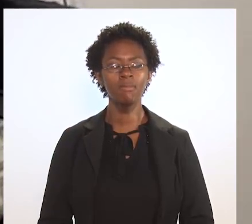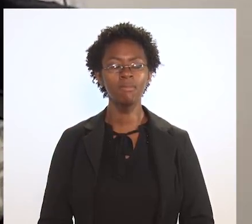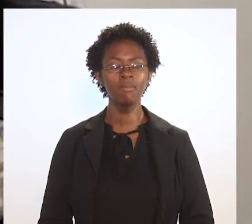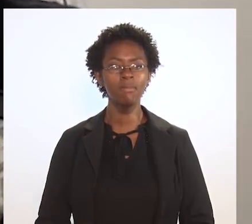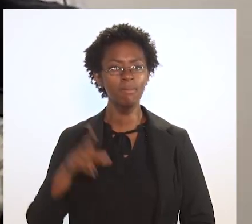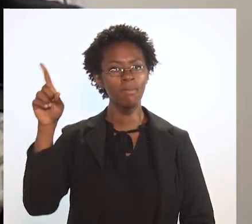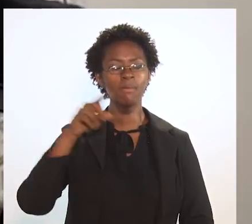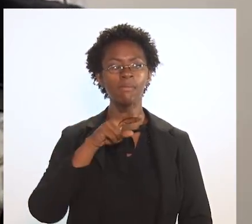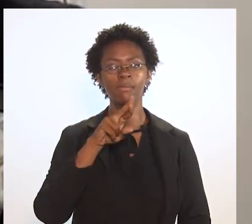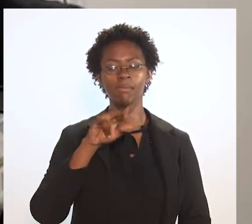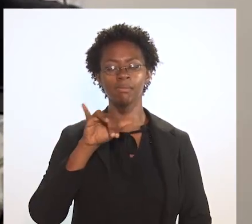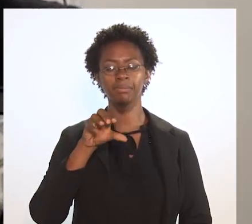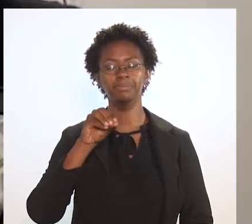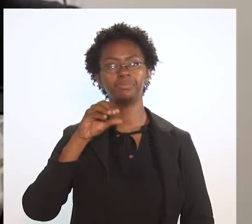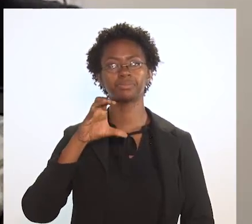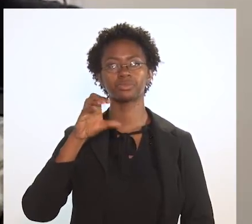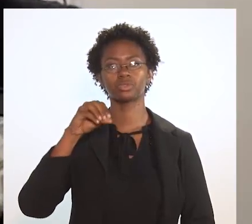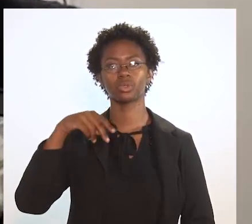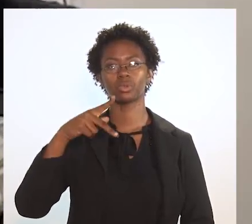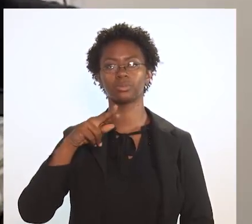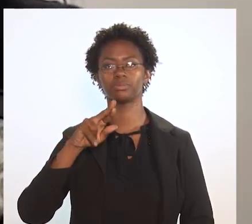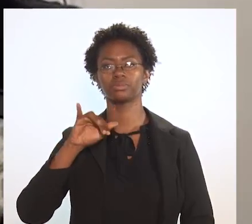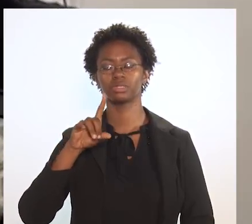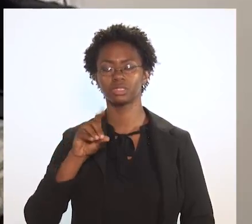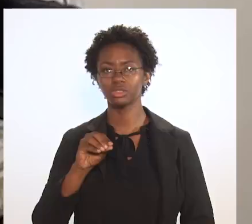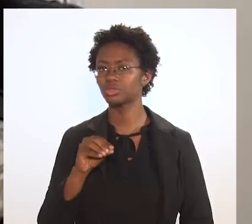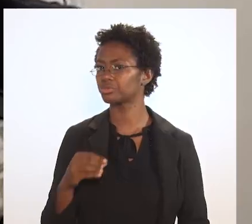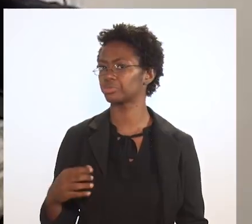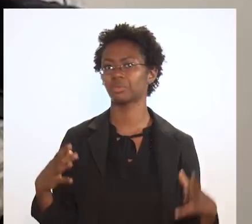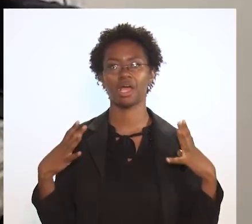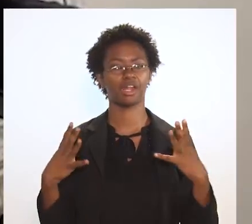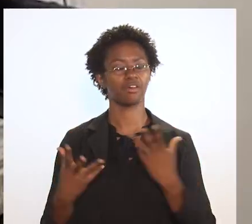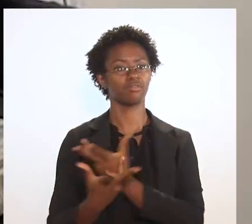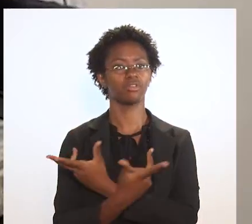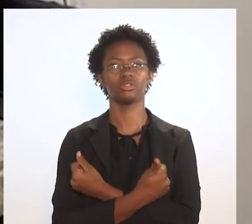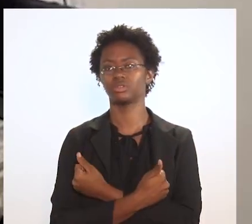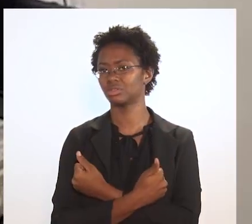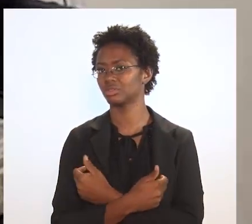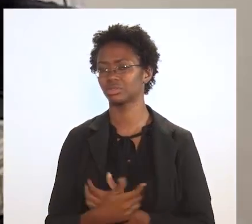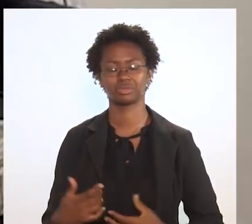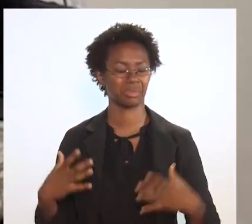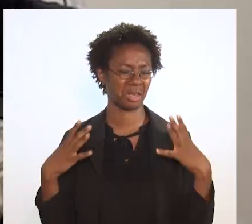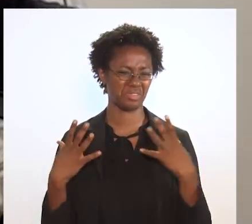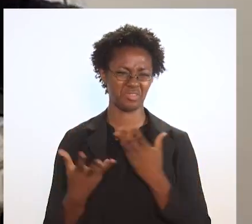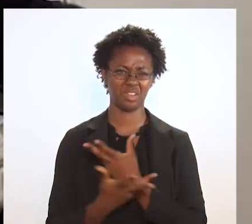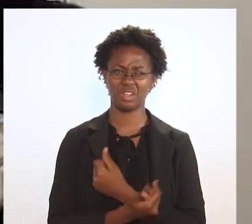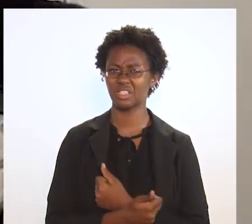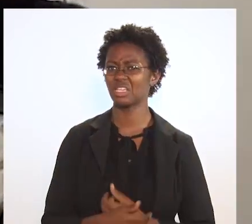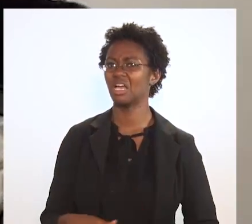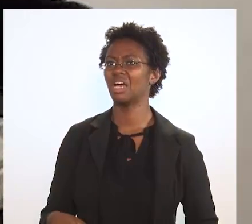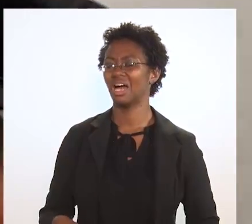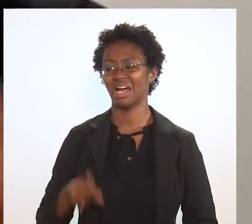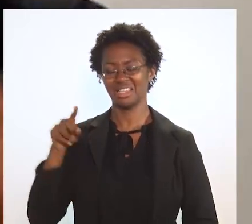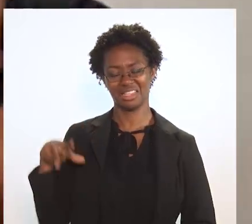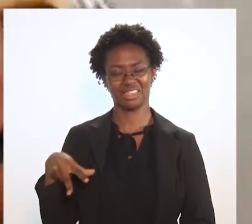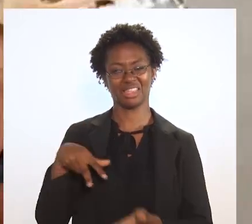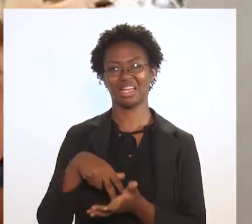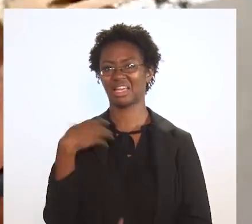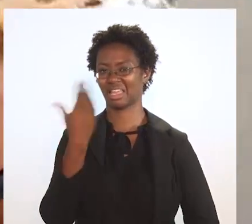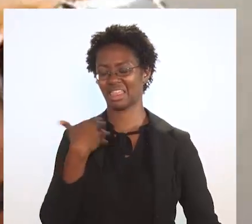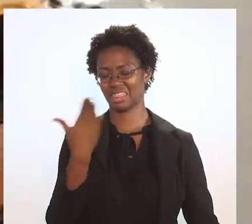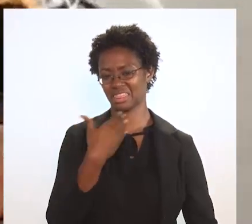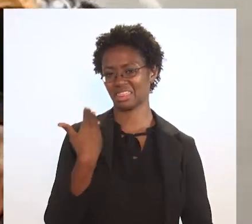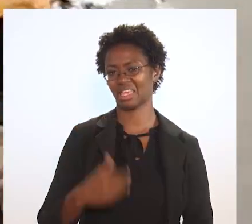rua Itapiru, no Rio Comprido, que o couro comia. Quando, tem show no Helênico. Aí, meu irmão,